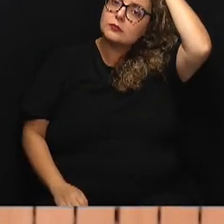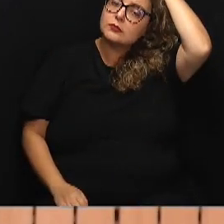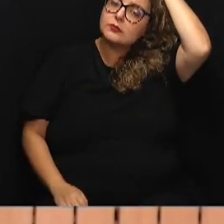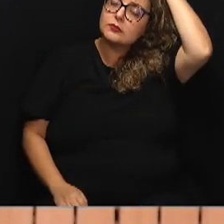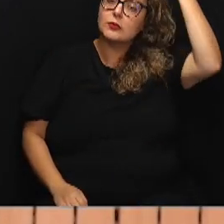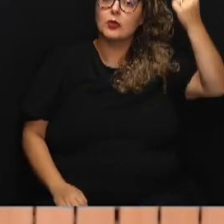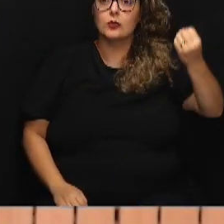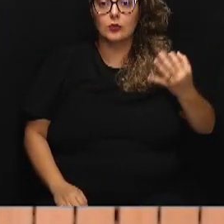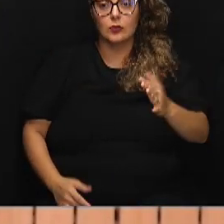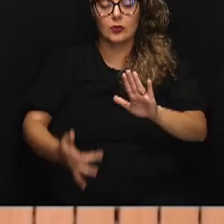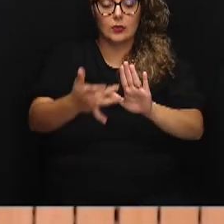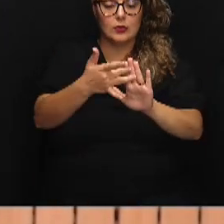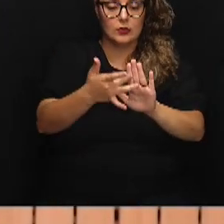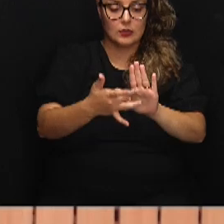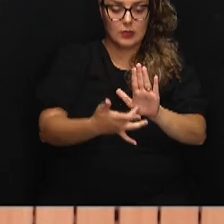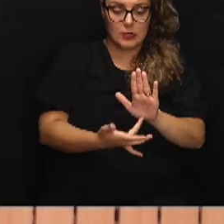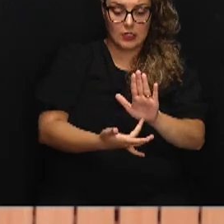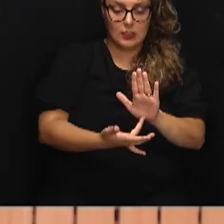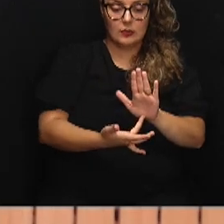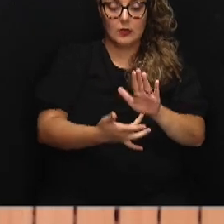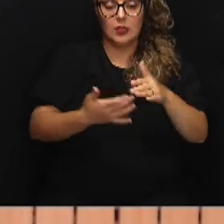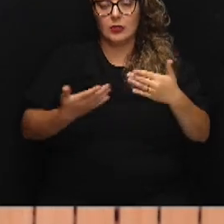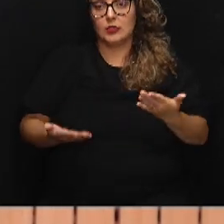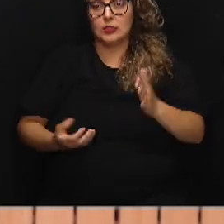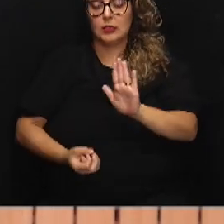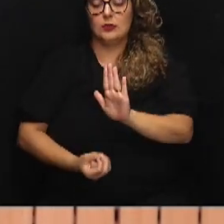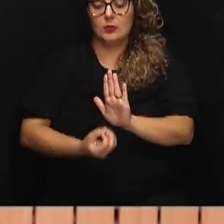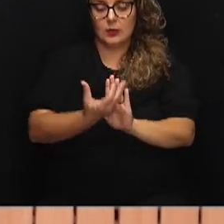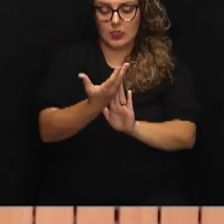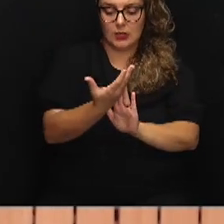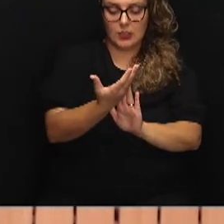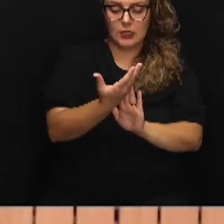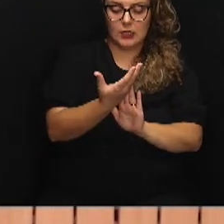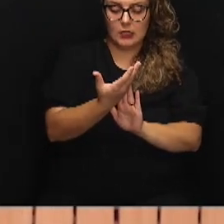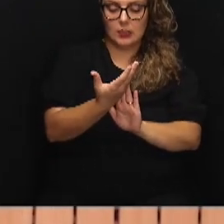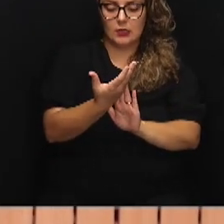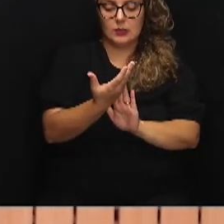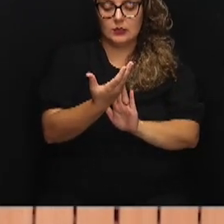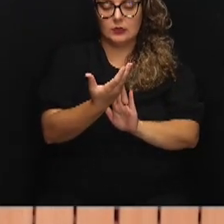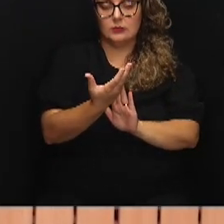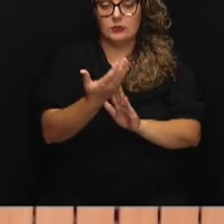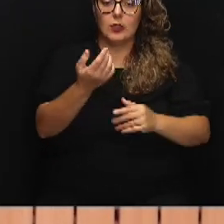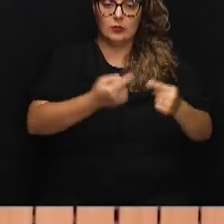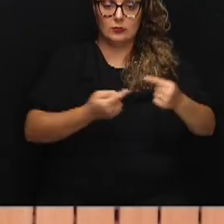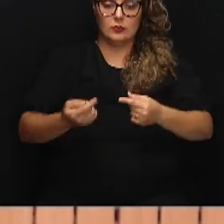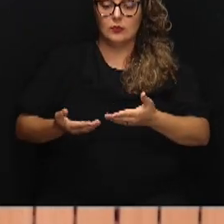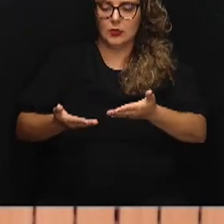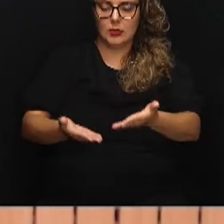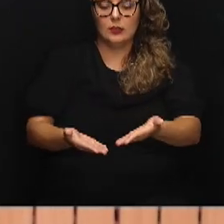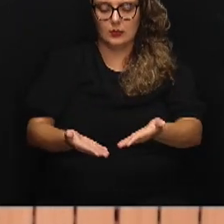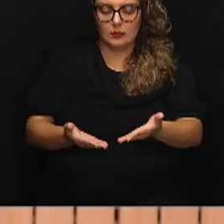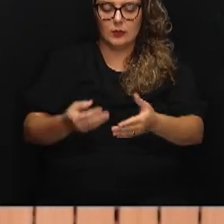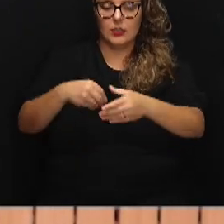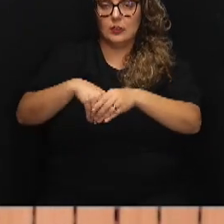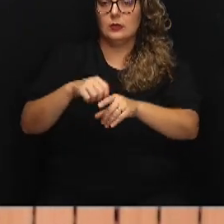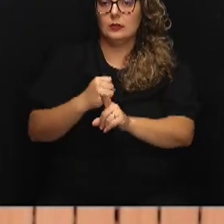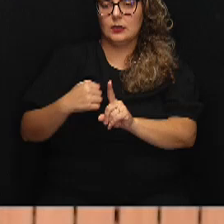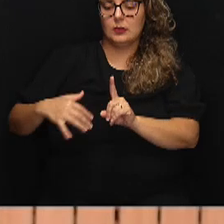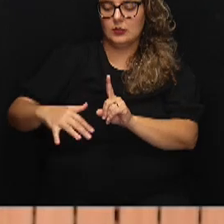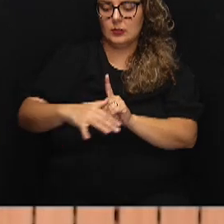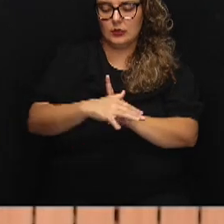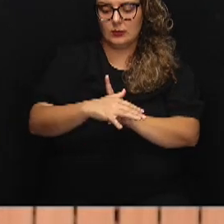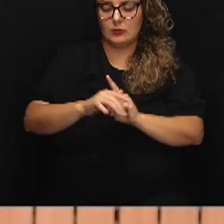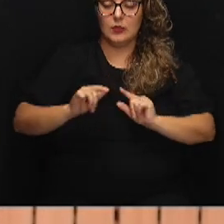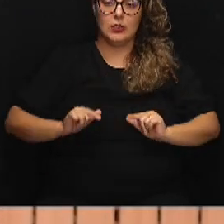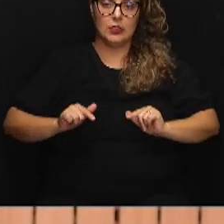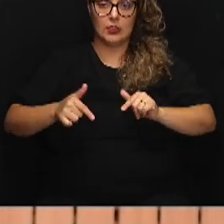pauta acabou, né, criando aí um debate na sociedade pela